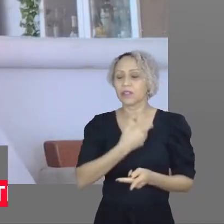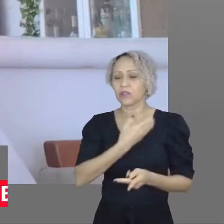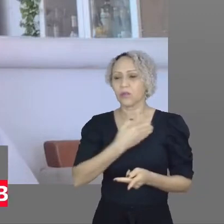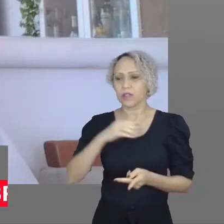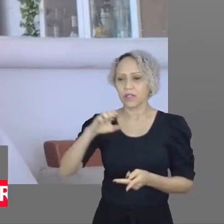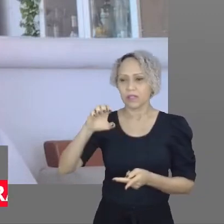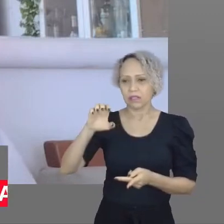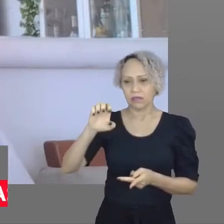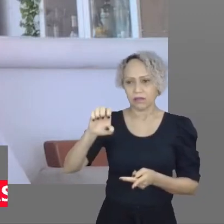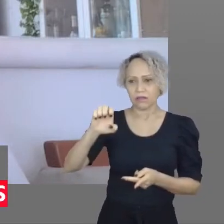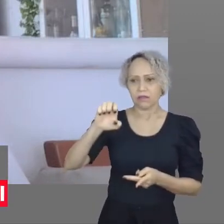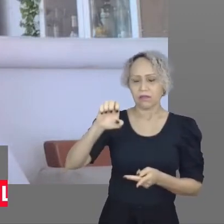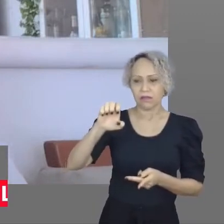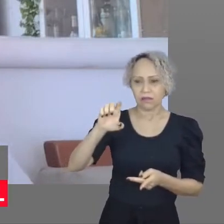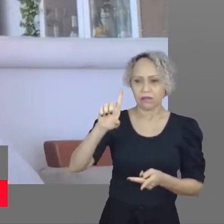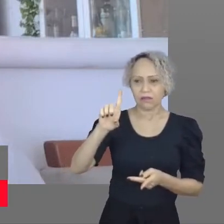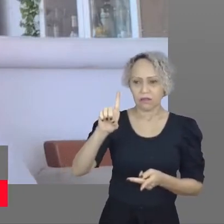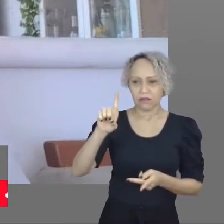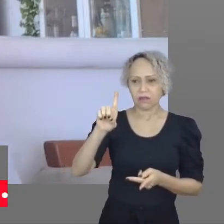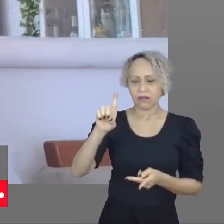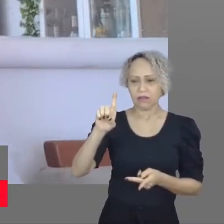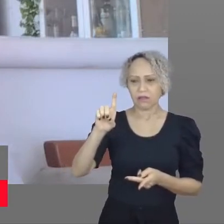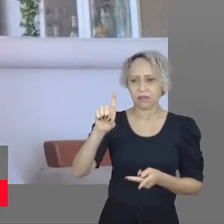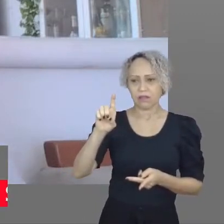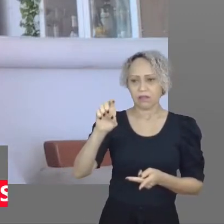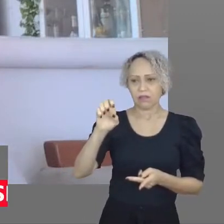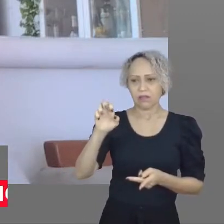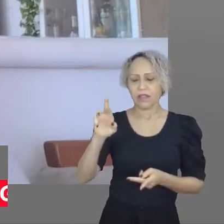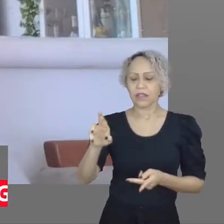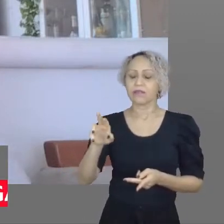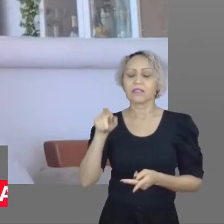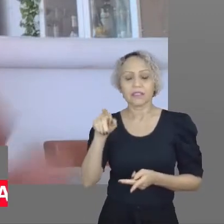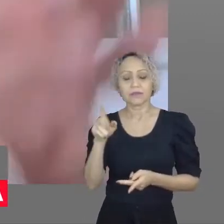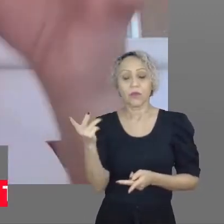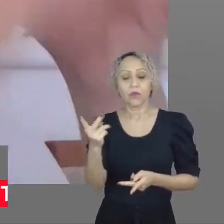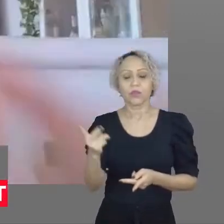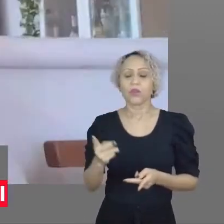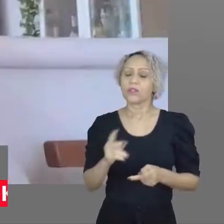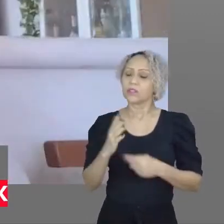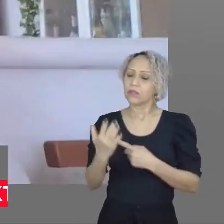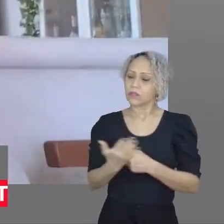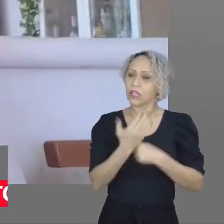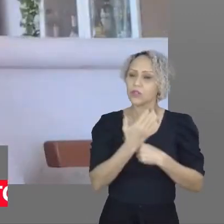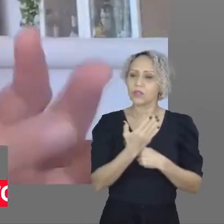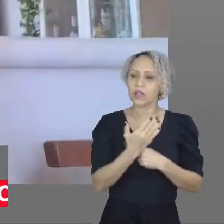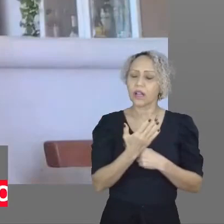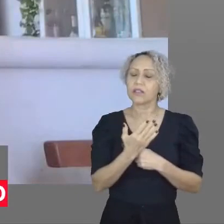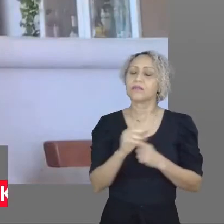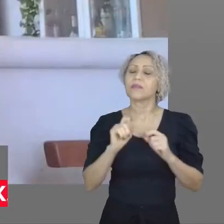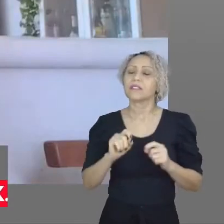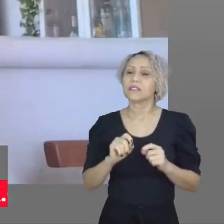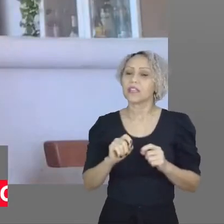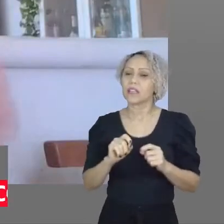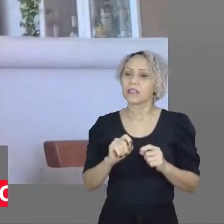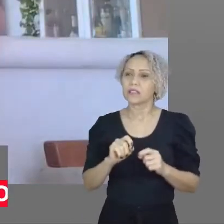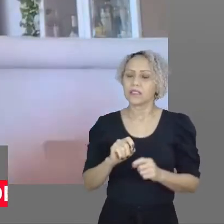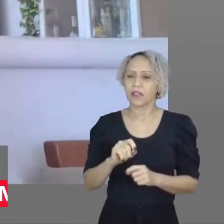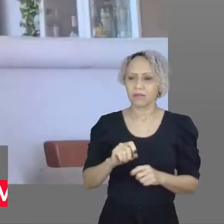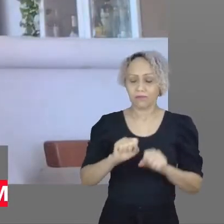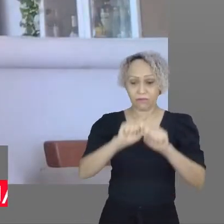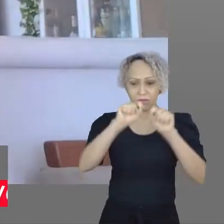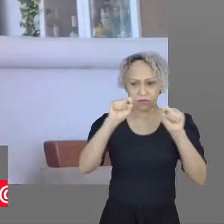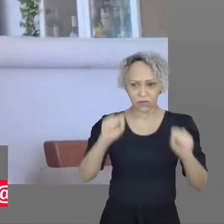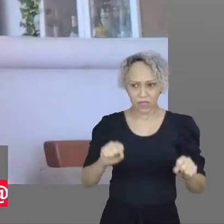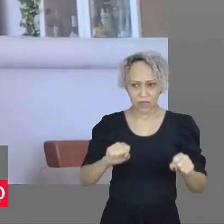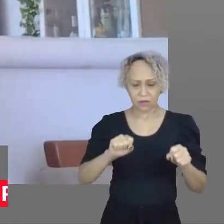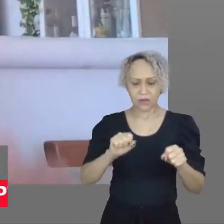ajudando ativamente nesse processo de Nova Primavera, porque isso consolida, Amanda, o Sistema Nacional de Formação, onde tem